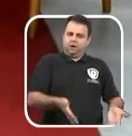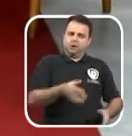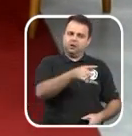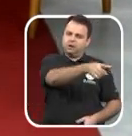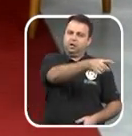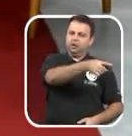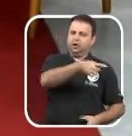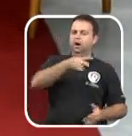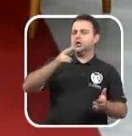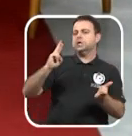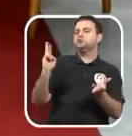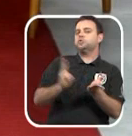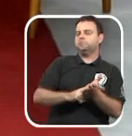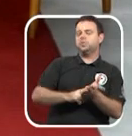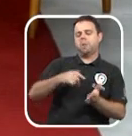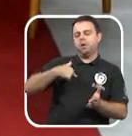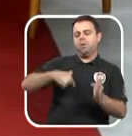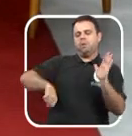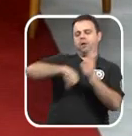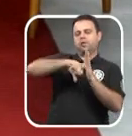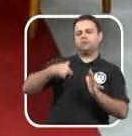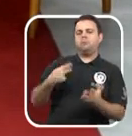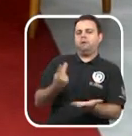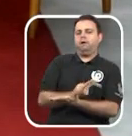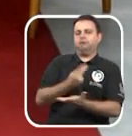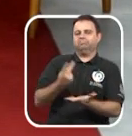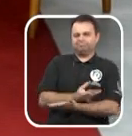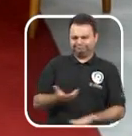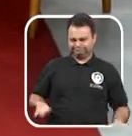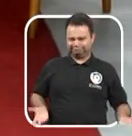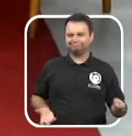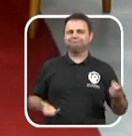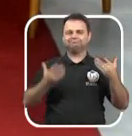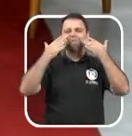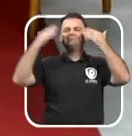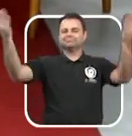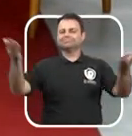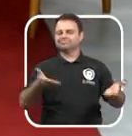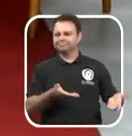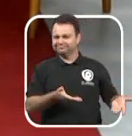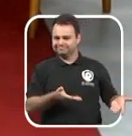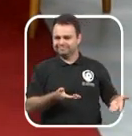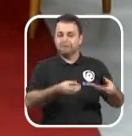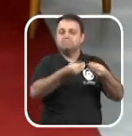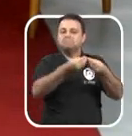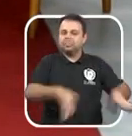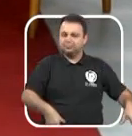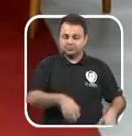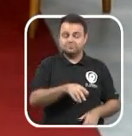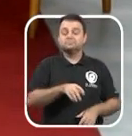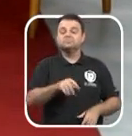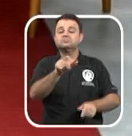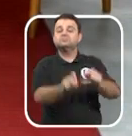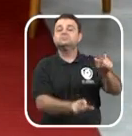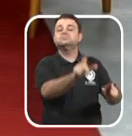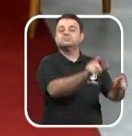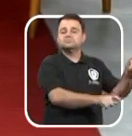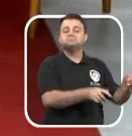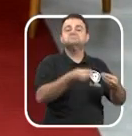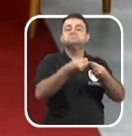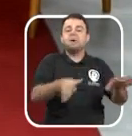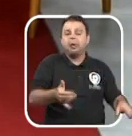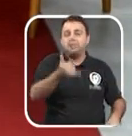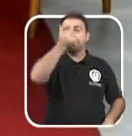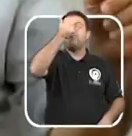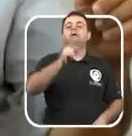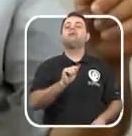admitiram o crime, a irregularidade. Teve um prejuízo ao erário. Quem vai reparar? Quem vai pagar isso?